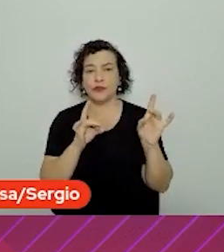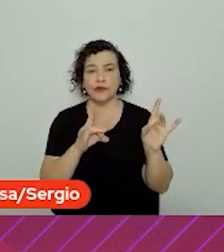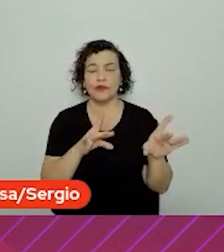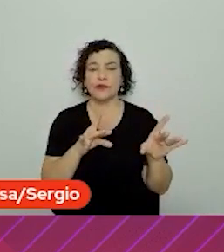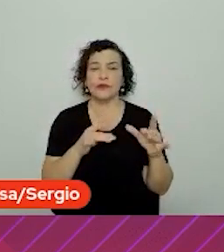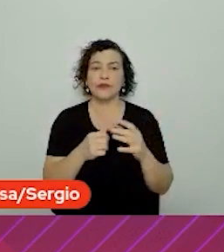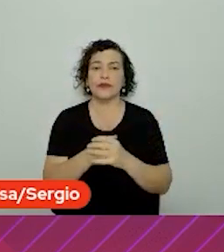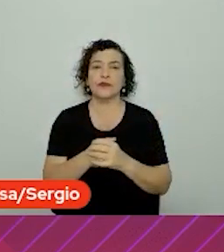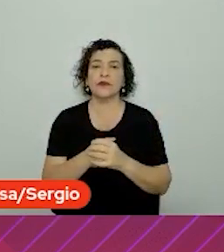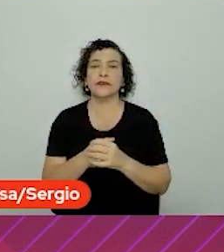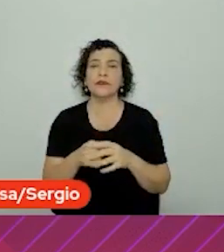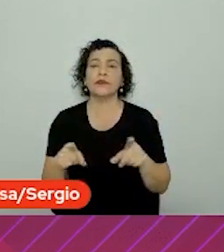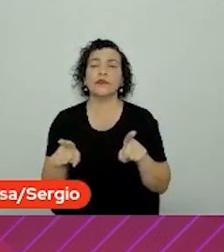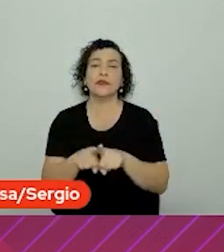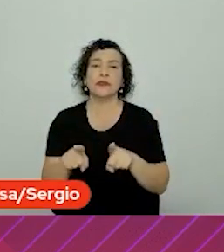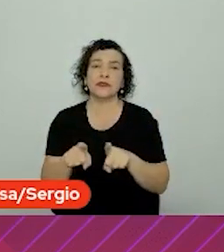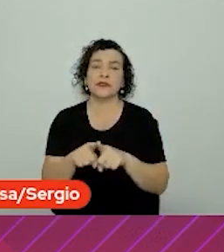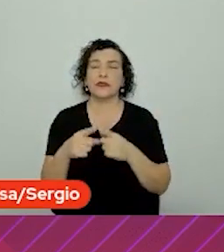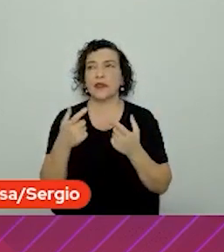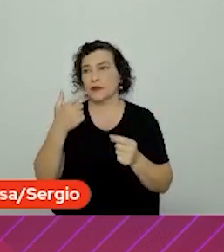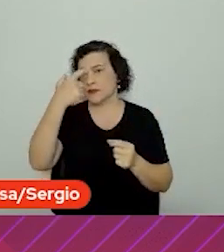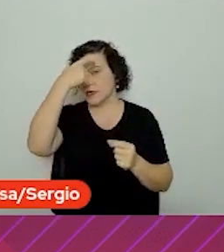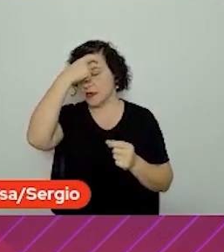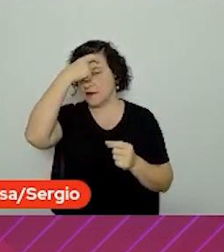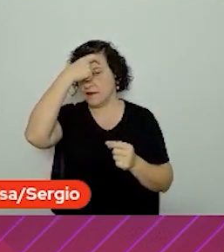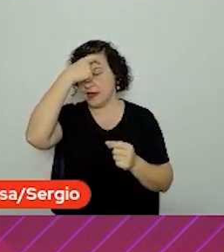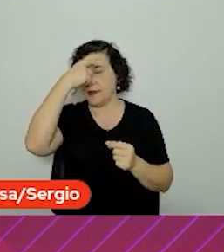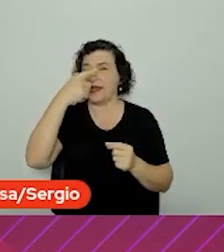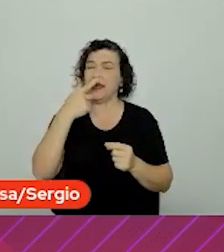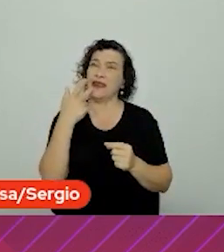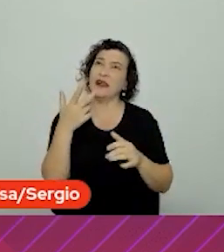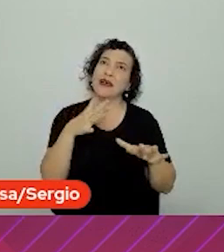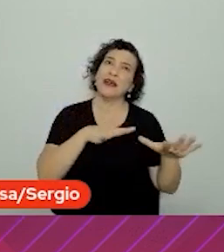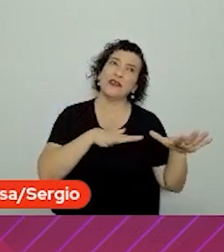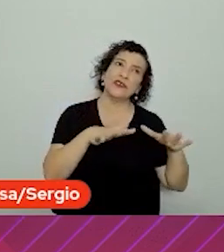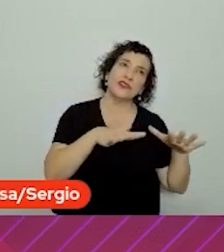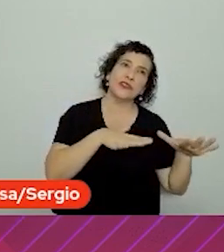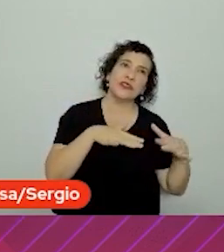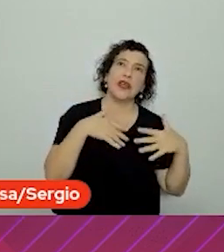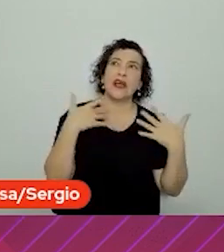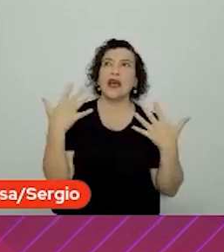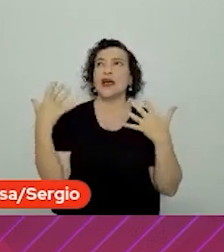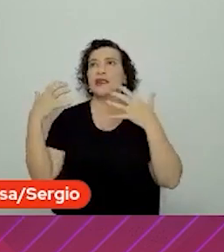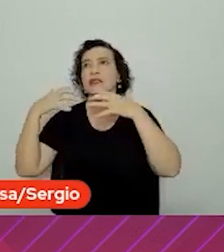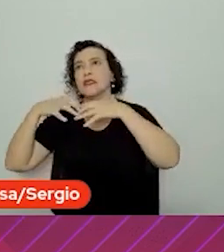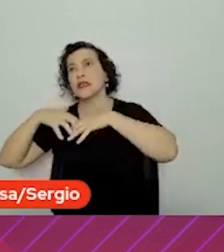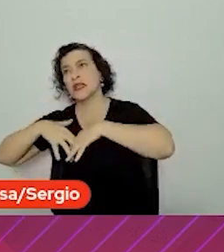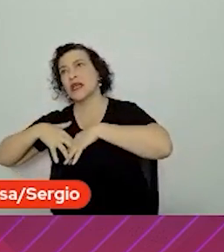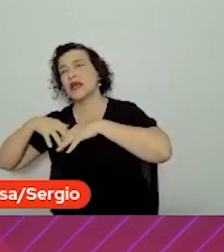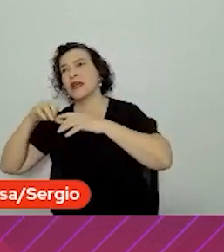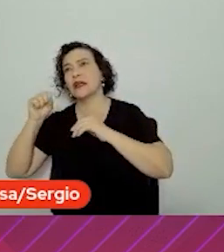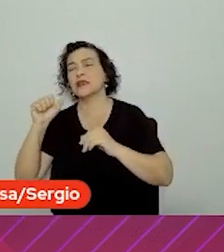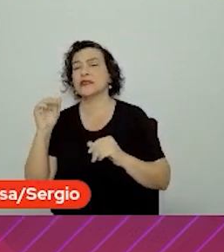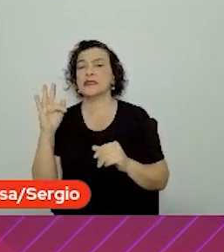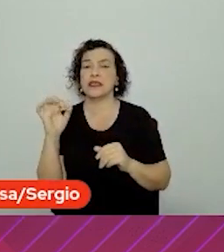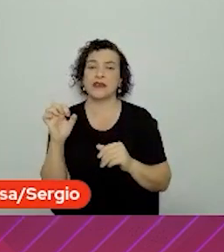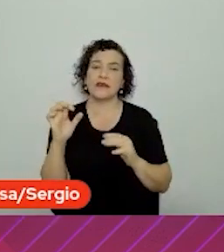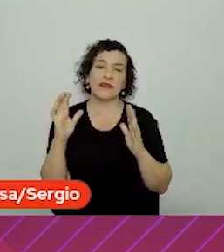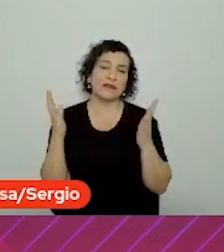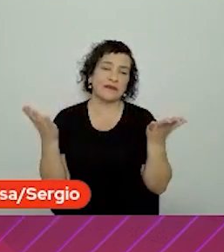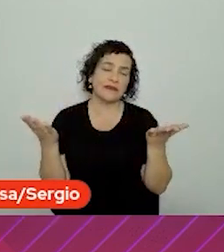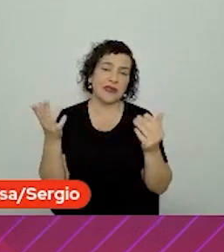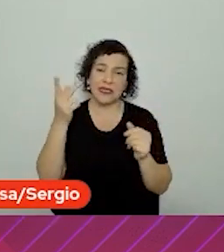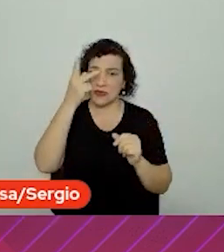buzzwords de mindset, é agile, porque é scrum, porque é safe, as pessoas elas nem sempre vão